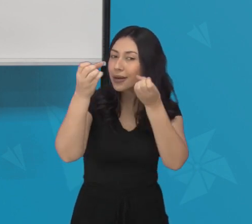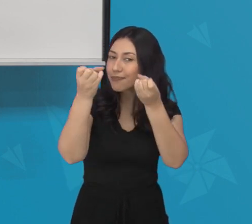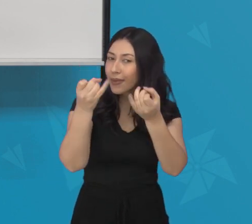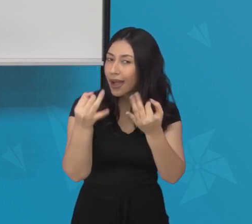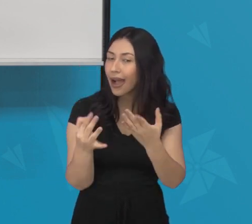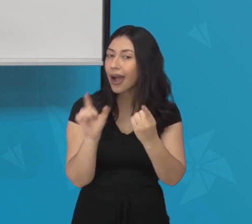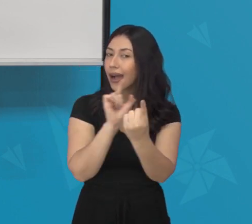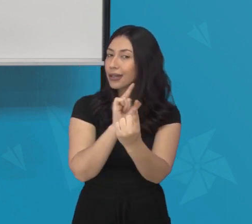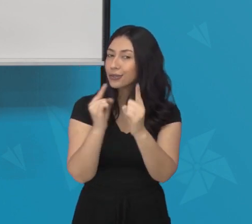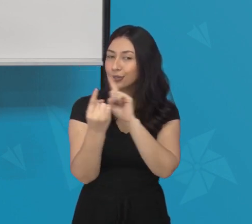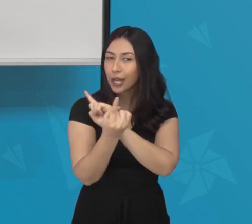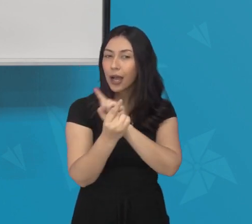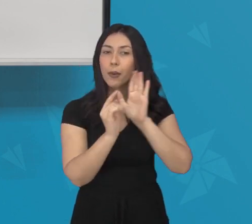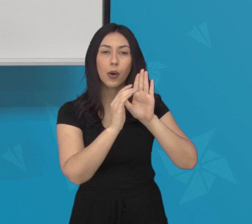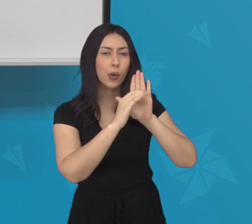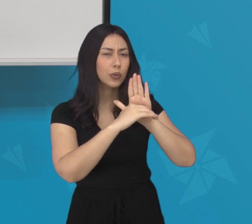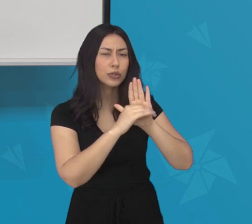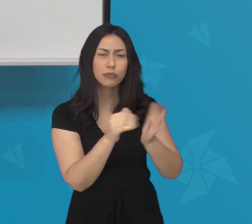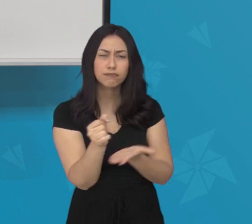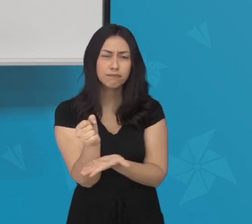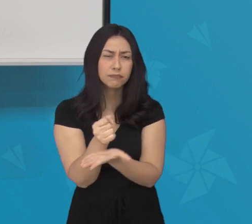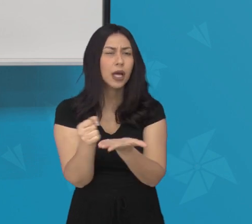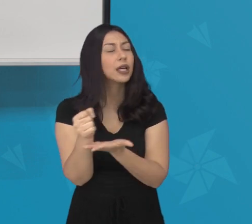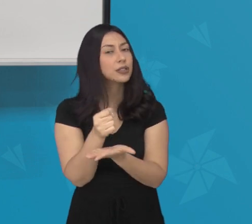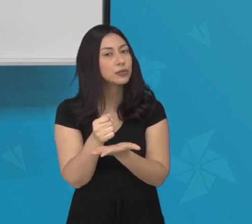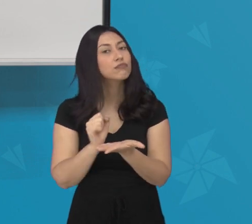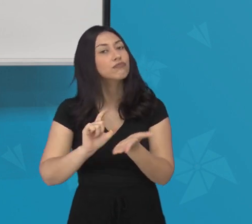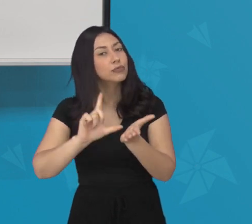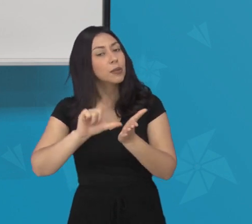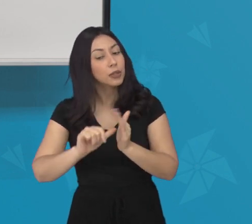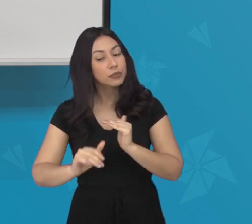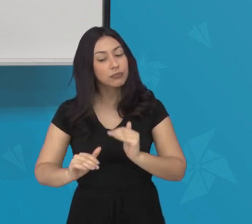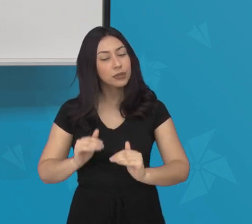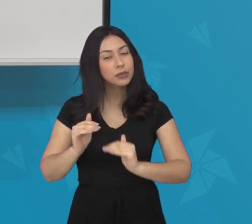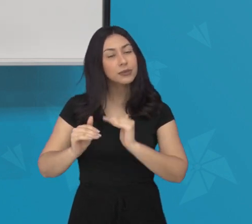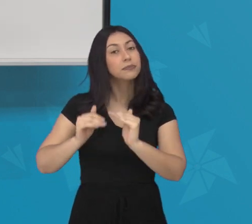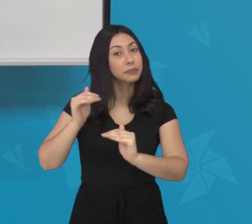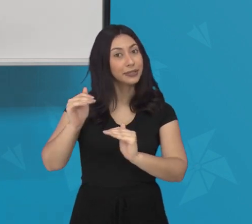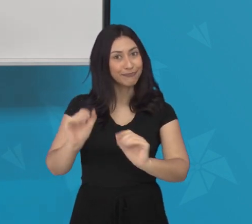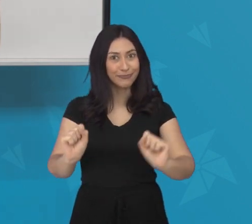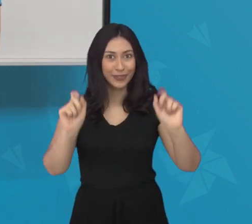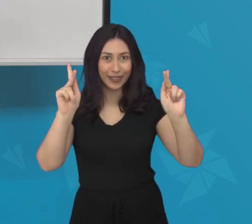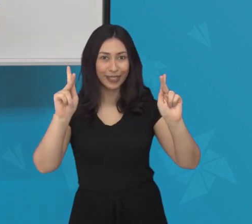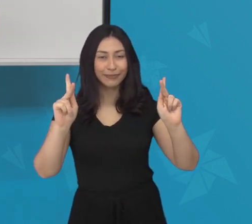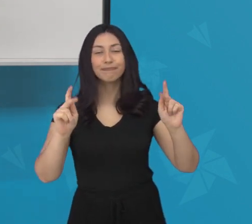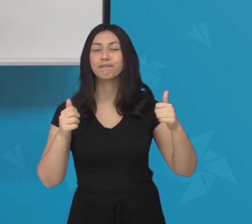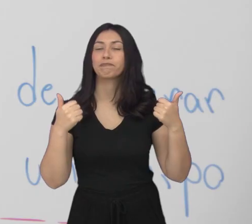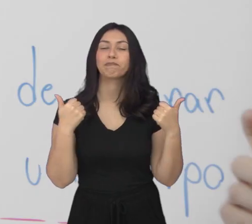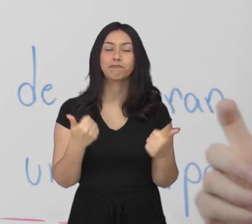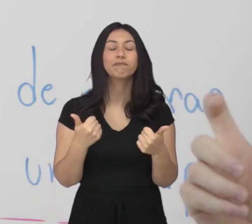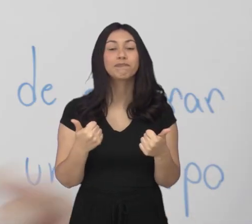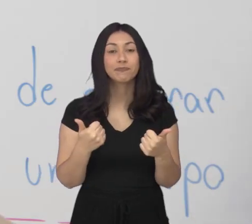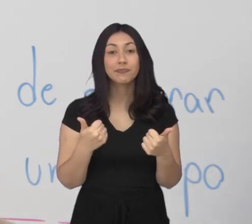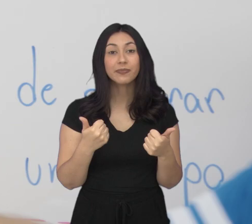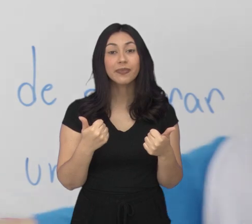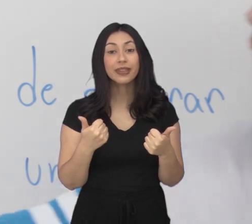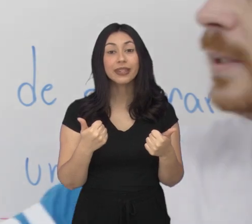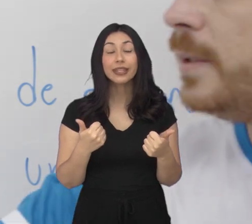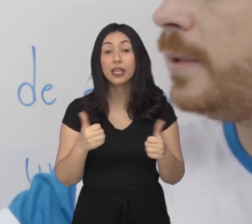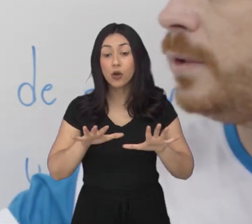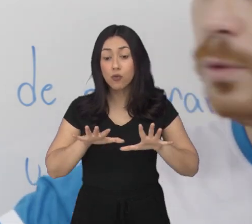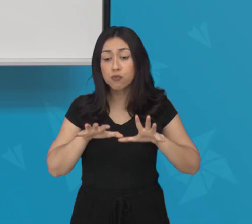conceitos básicos e assim a gente vai prosseguindo. Beleza? Vamos lá.